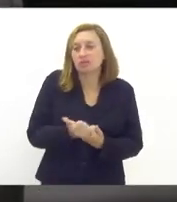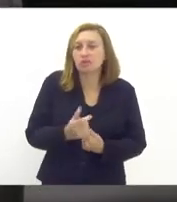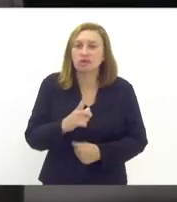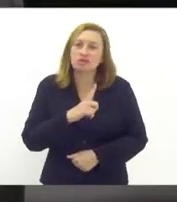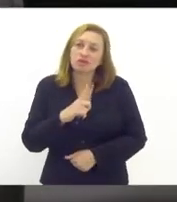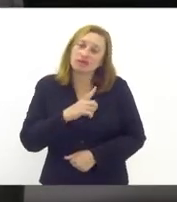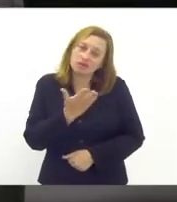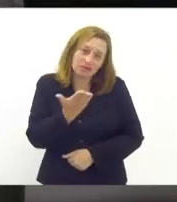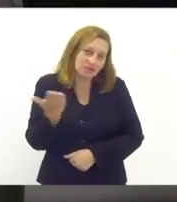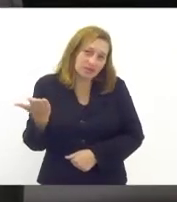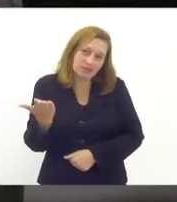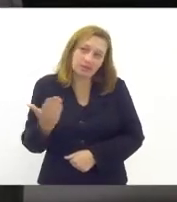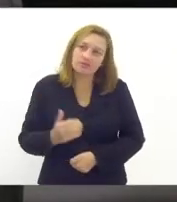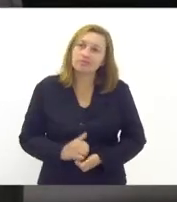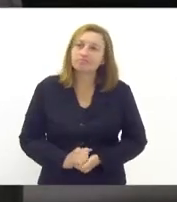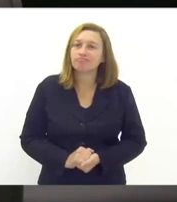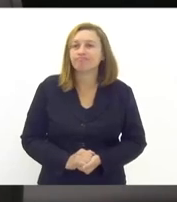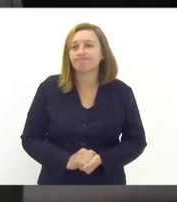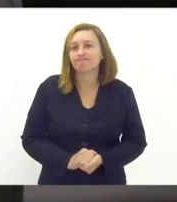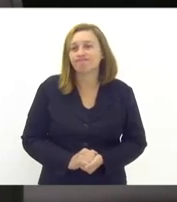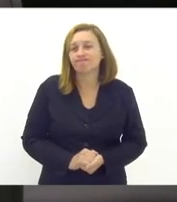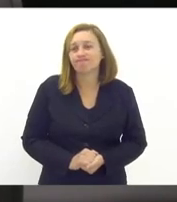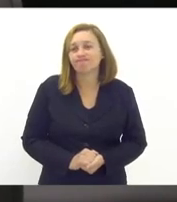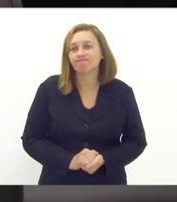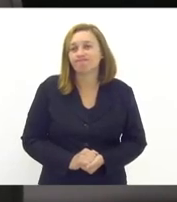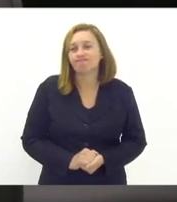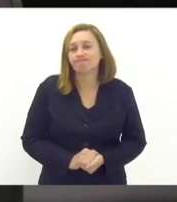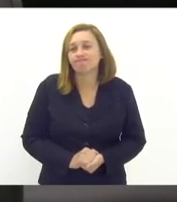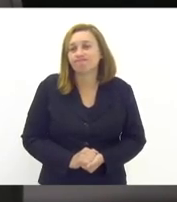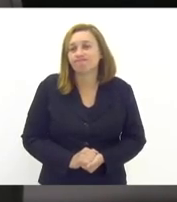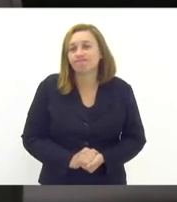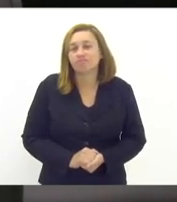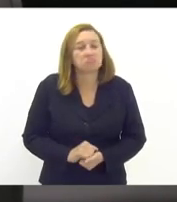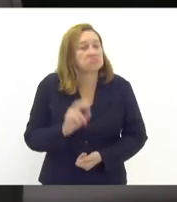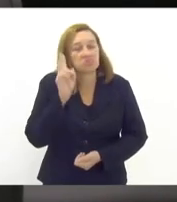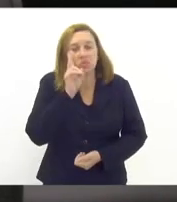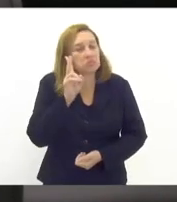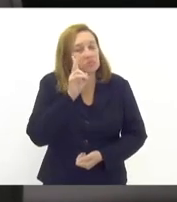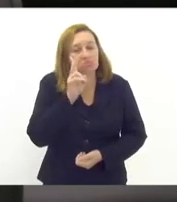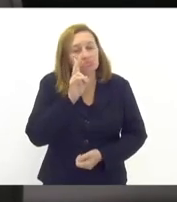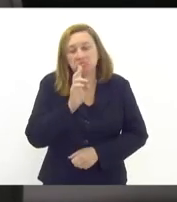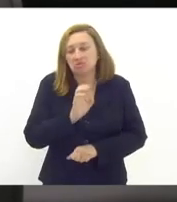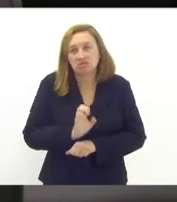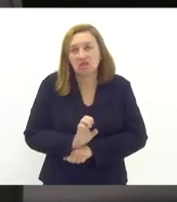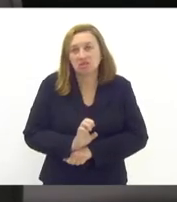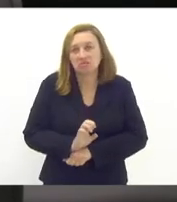aqui é de vocês. Eu não me lembro do Estado ter...